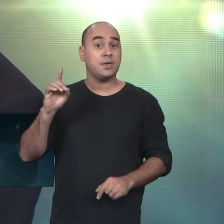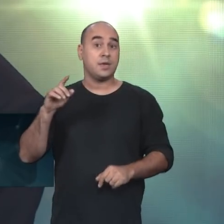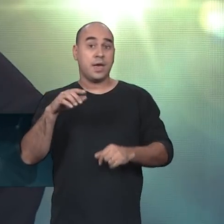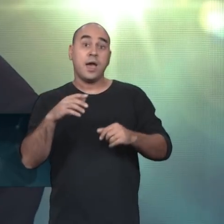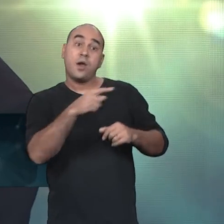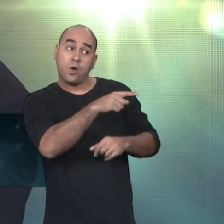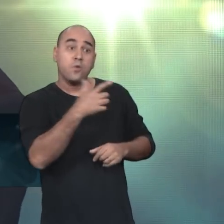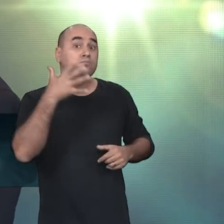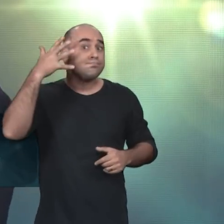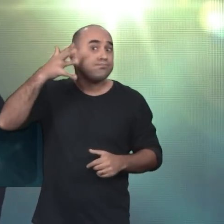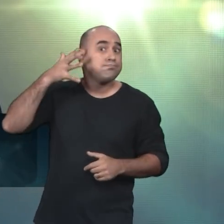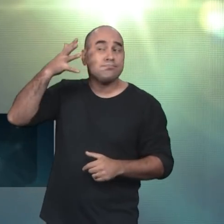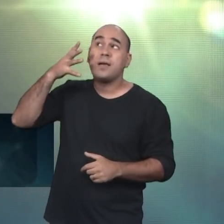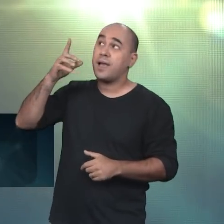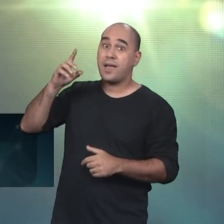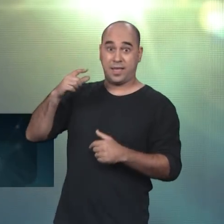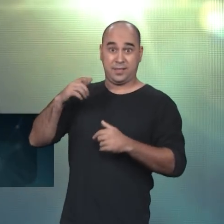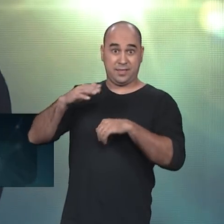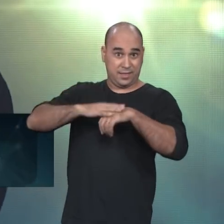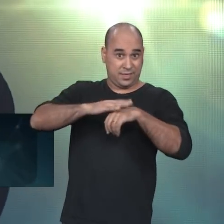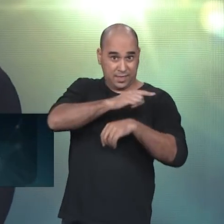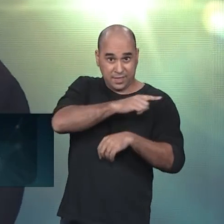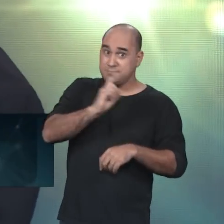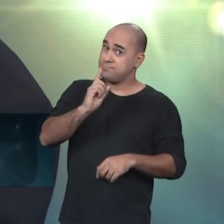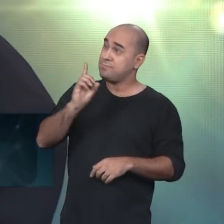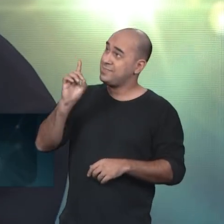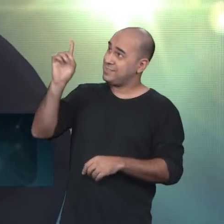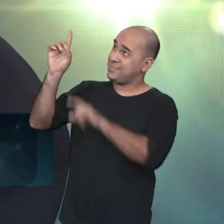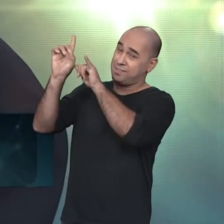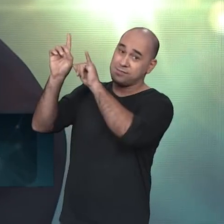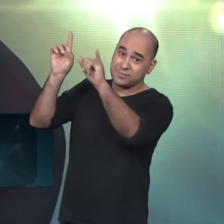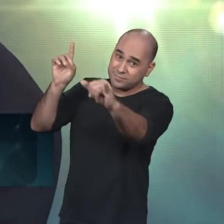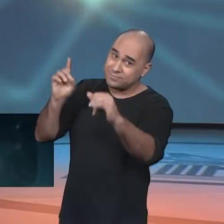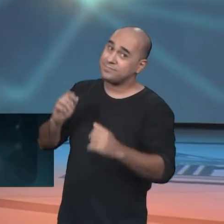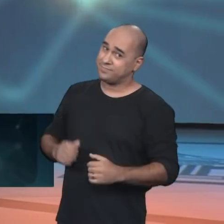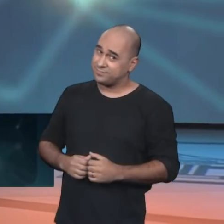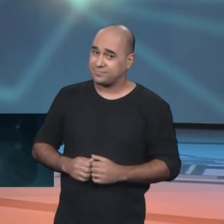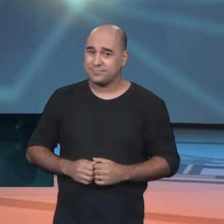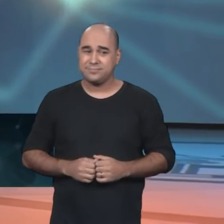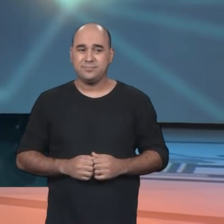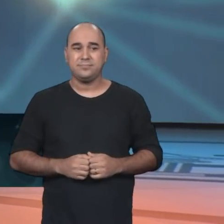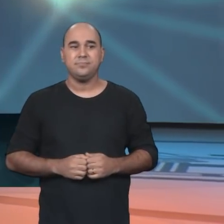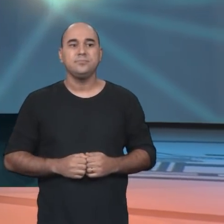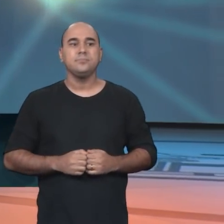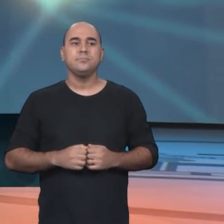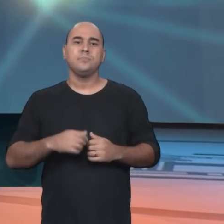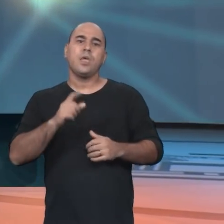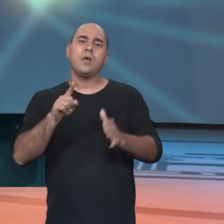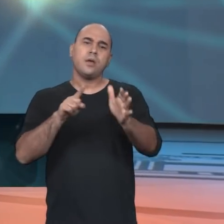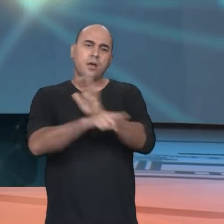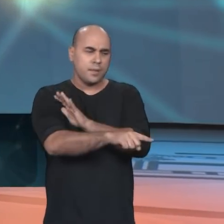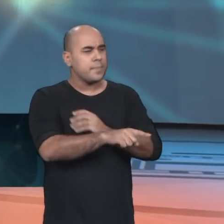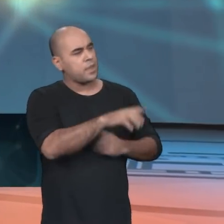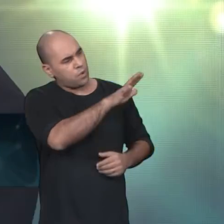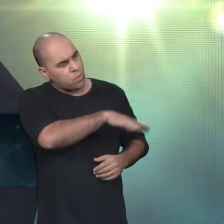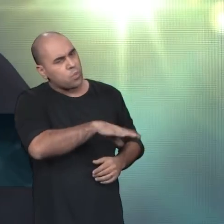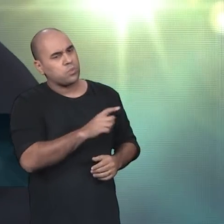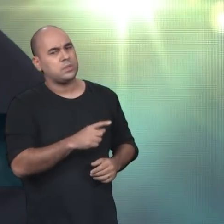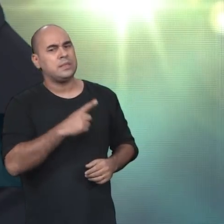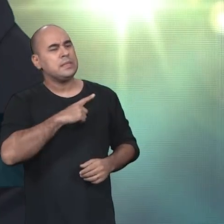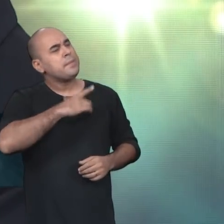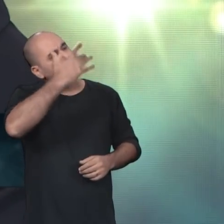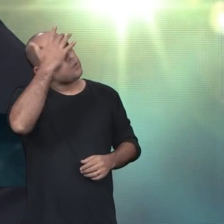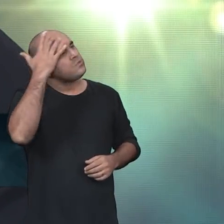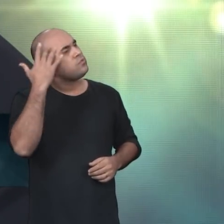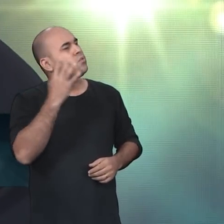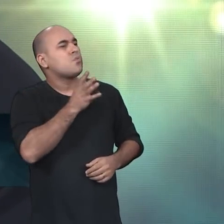professor Rodrigo Silva. Bom, Rodrigo, deixa eu te fazer uma pergunta, porque muita gente pode ter te conhecido ao longo da sua história aí pela